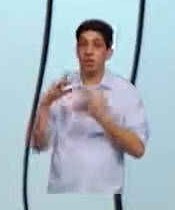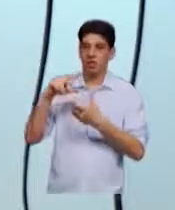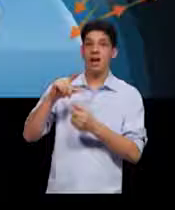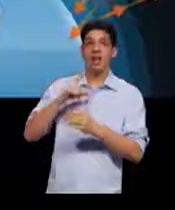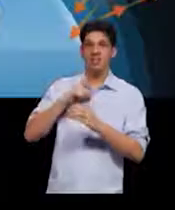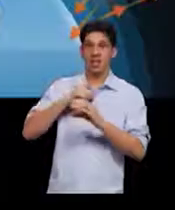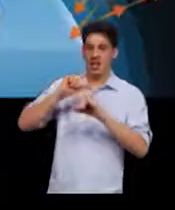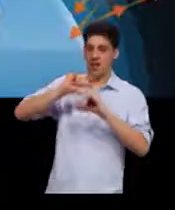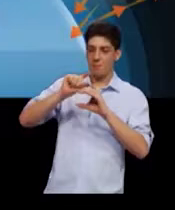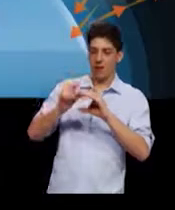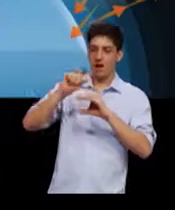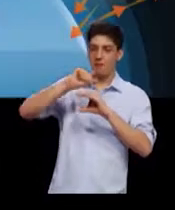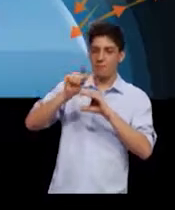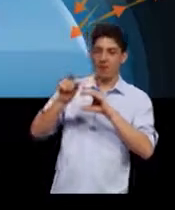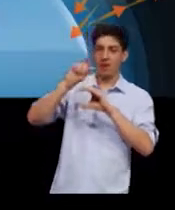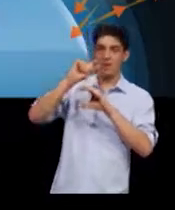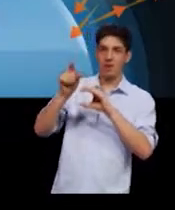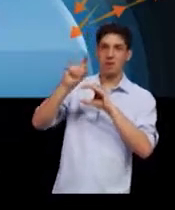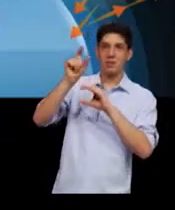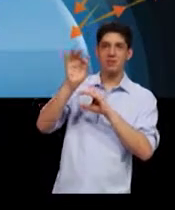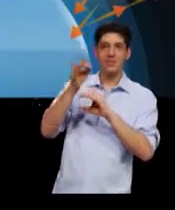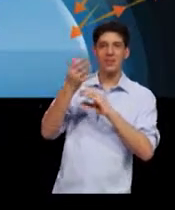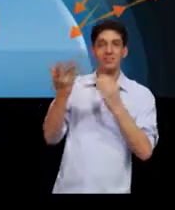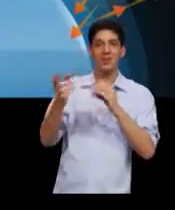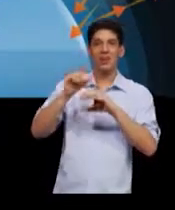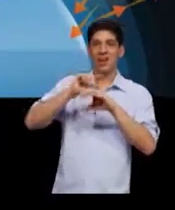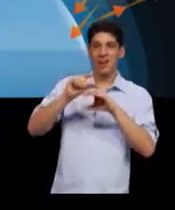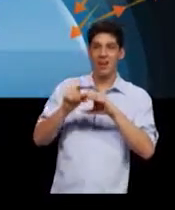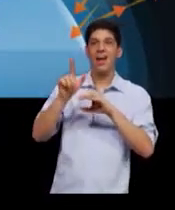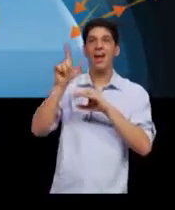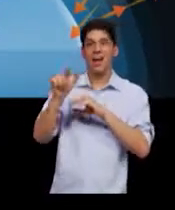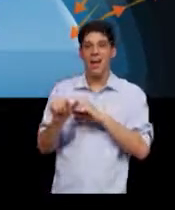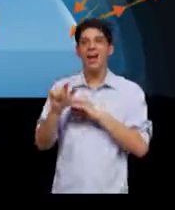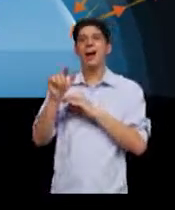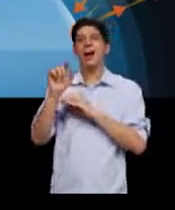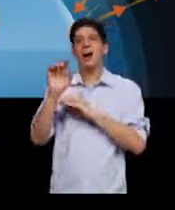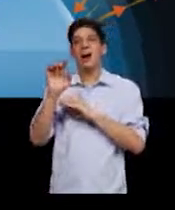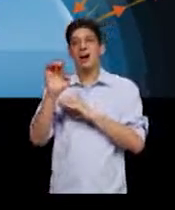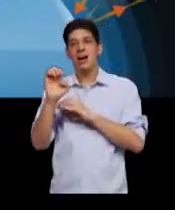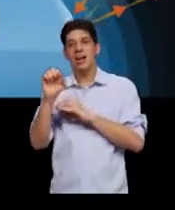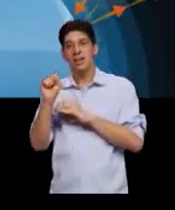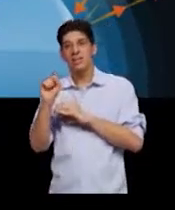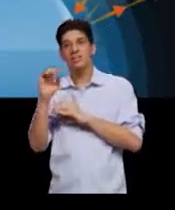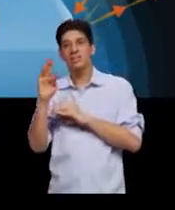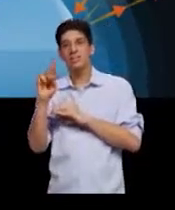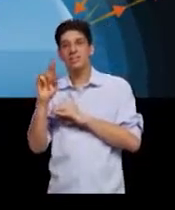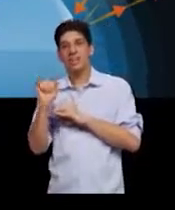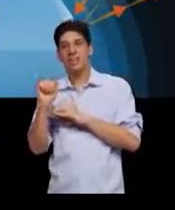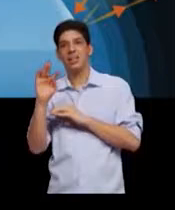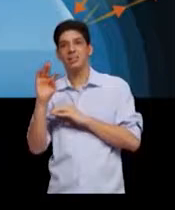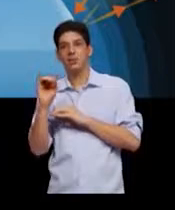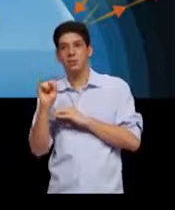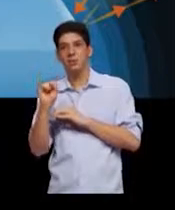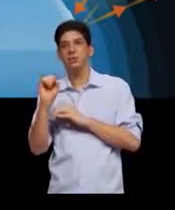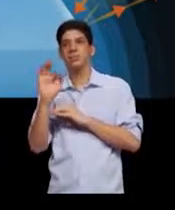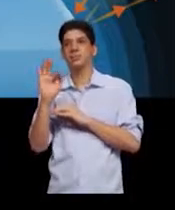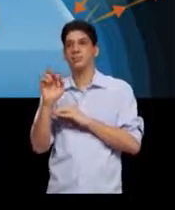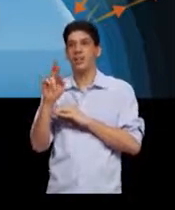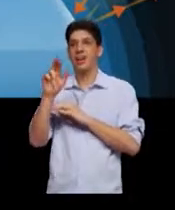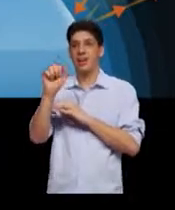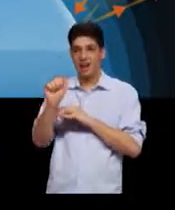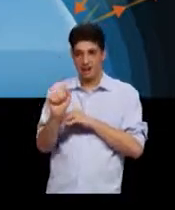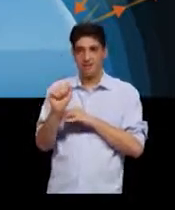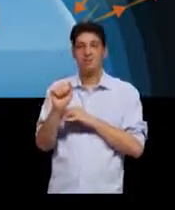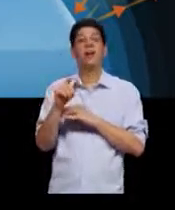vocês já sabem, e uma dessas camadas é a estratosfera, é onde está localizado a camada de ozônio.